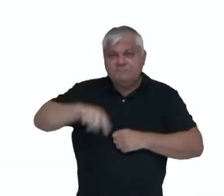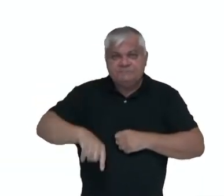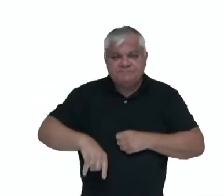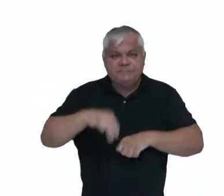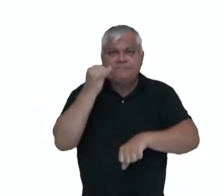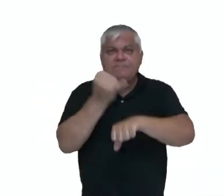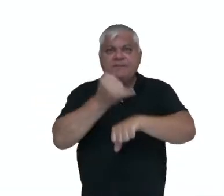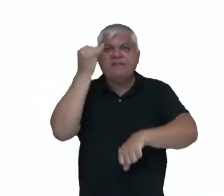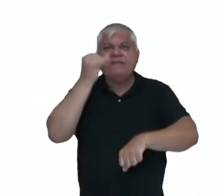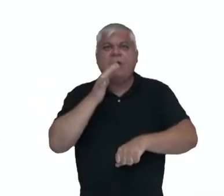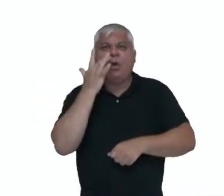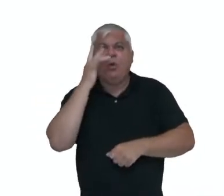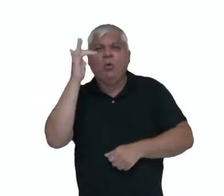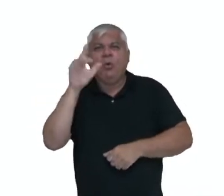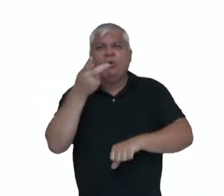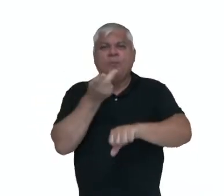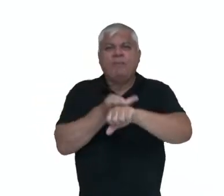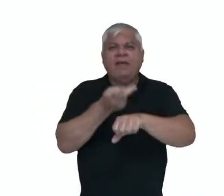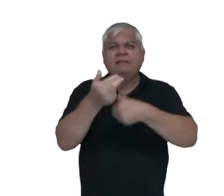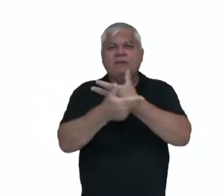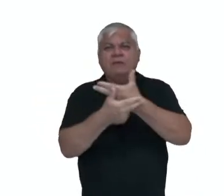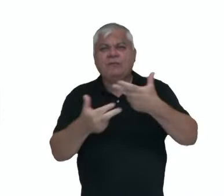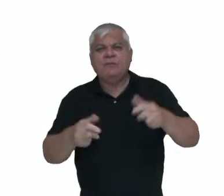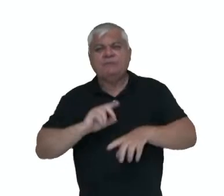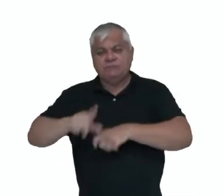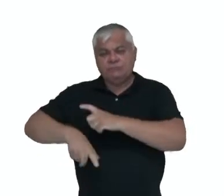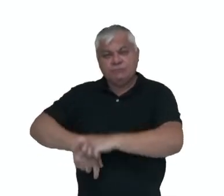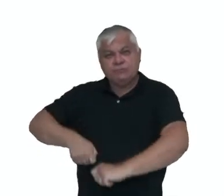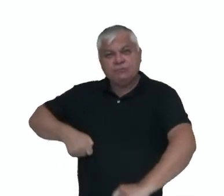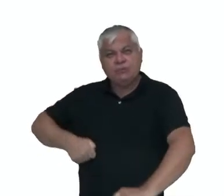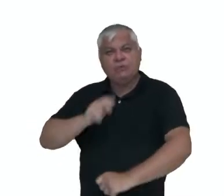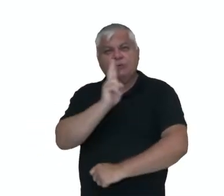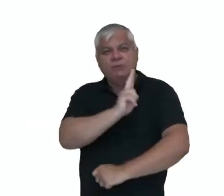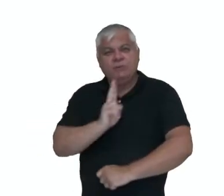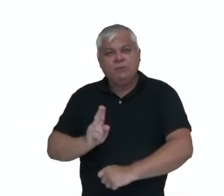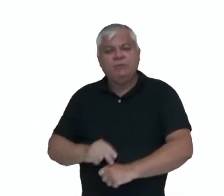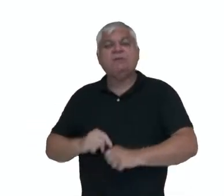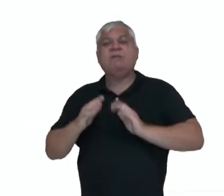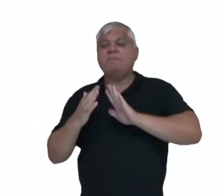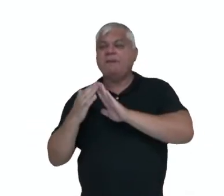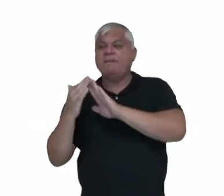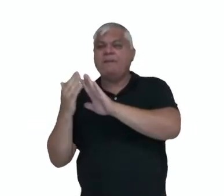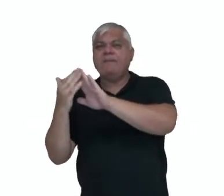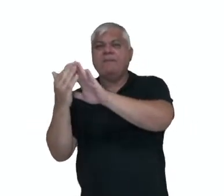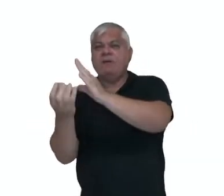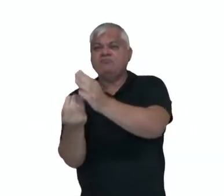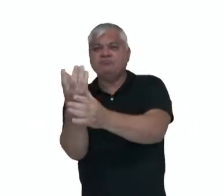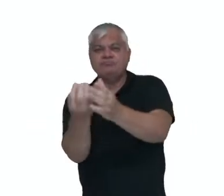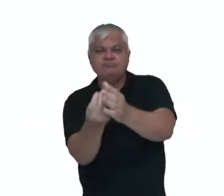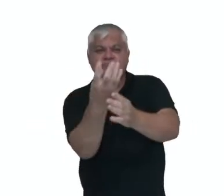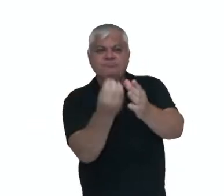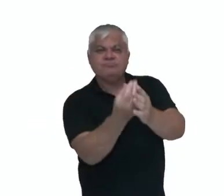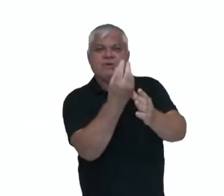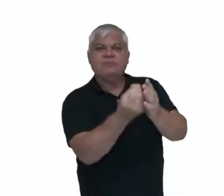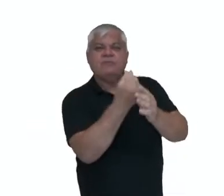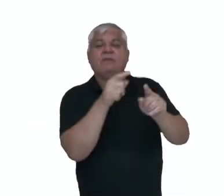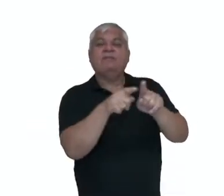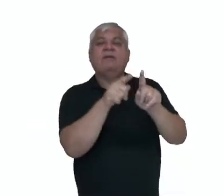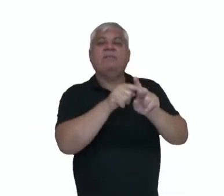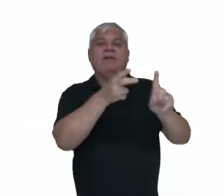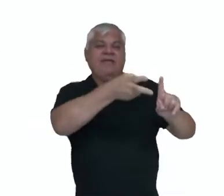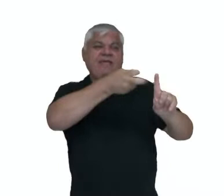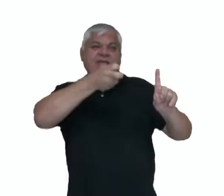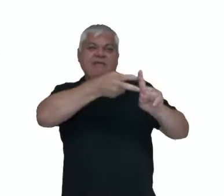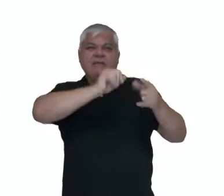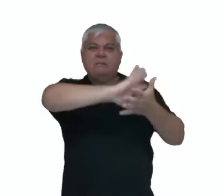preciosos, destruição de missões jesuíticas, desenvolvimento de povoados e vilas e o extermínio dos indígenas. E aqui você